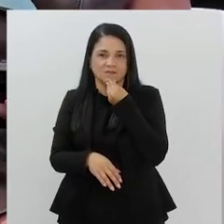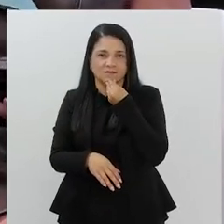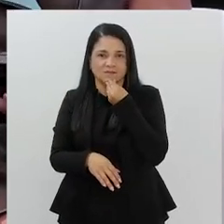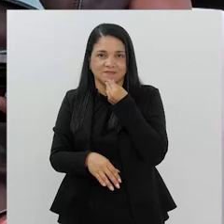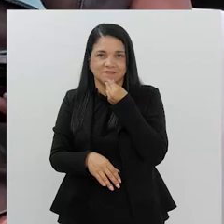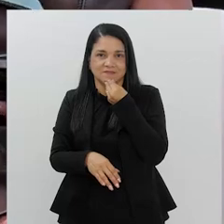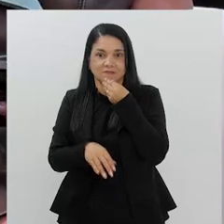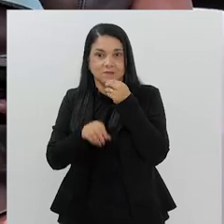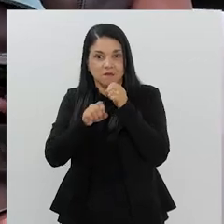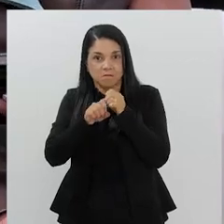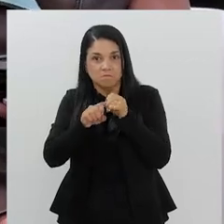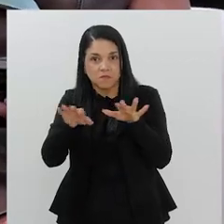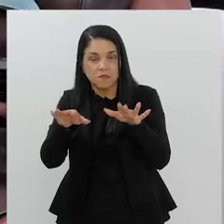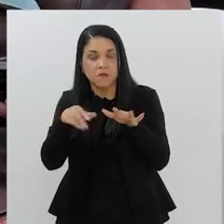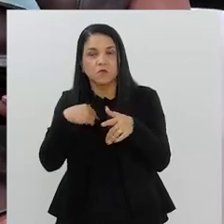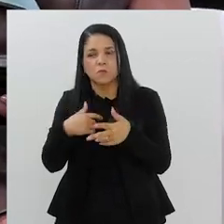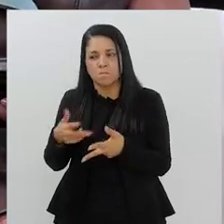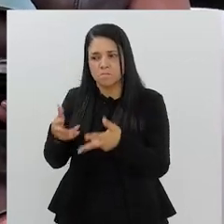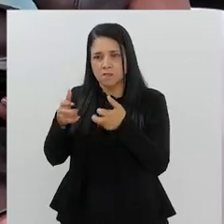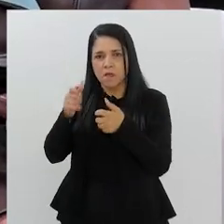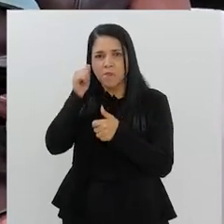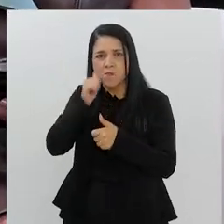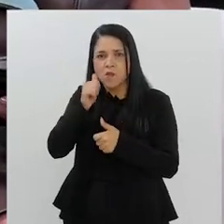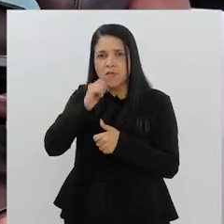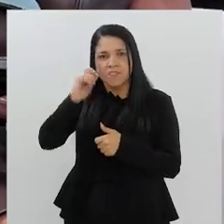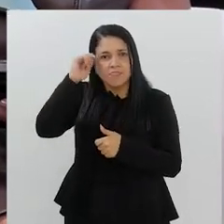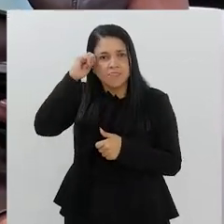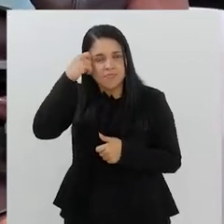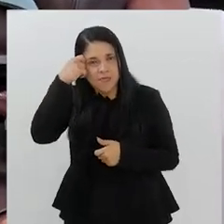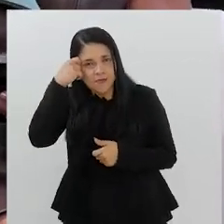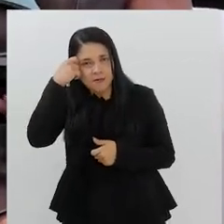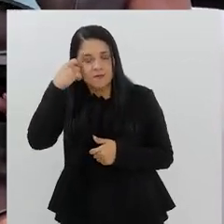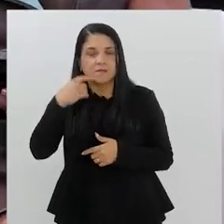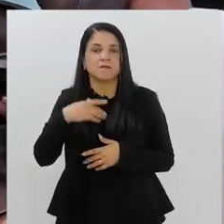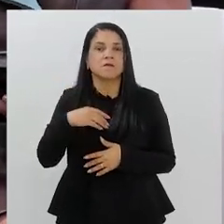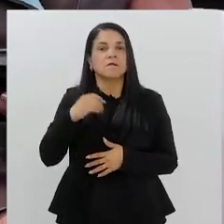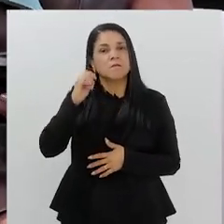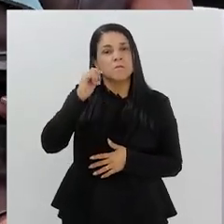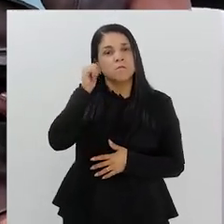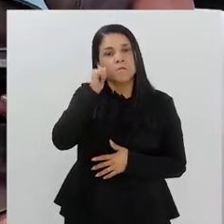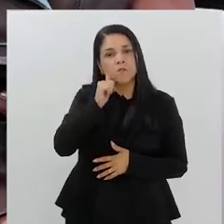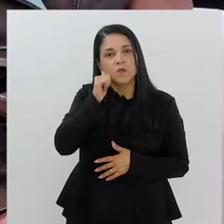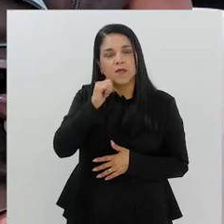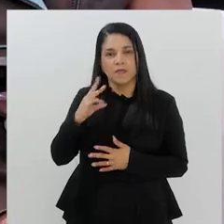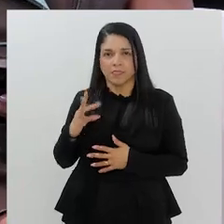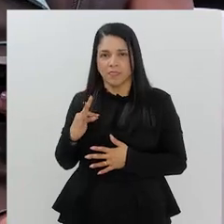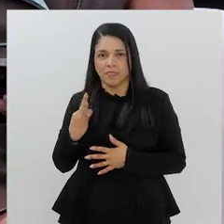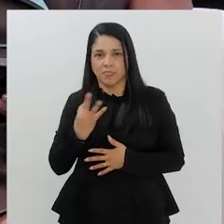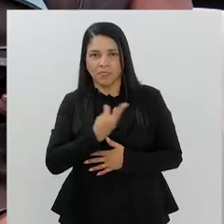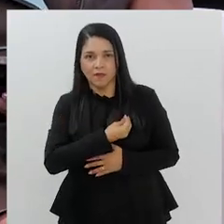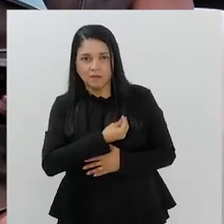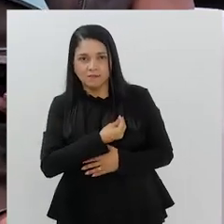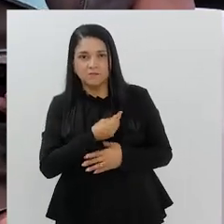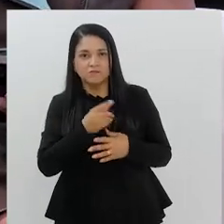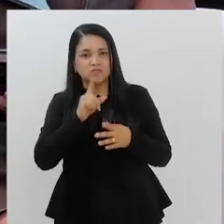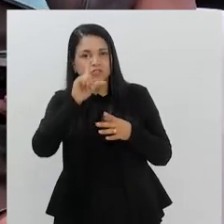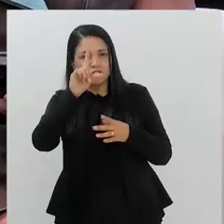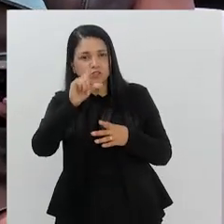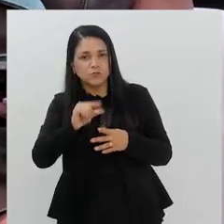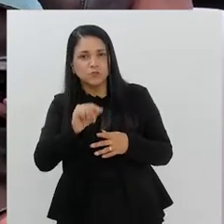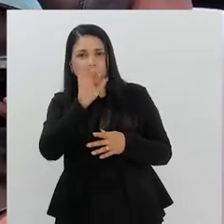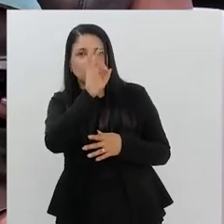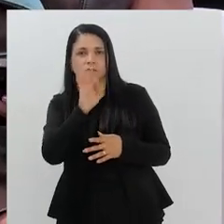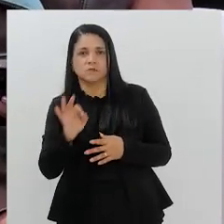né E isso se amplia quando você vê mulheres negras mulheres trans E aí vai nessa